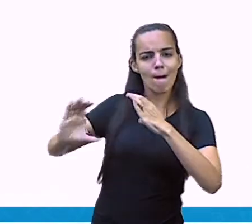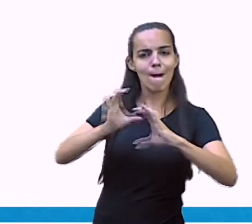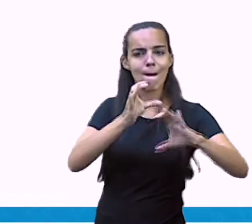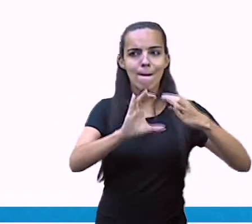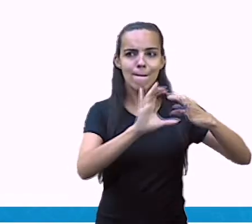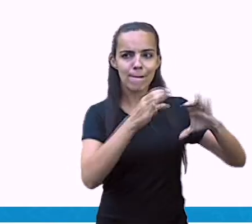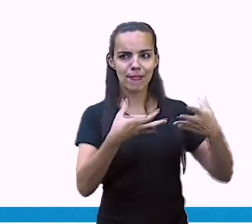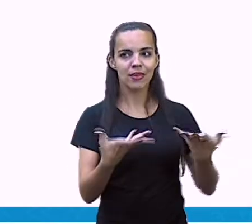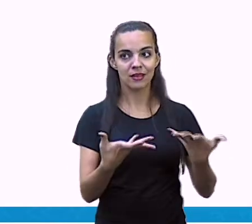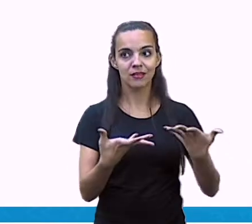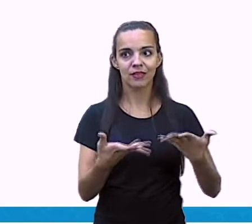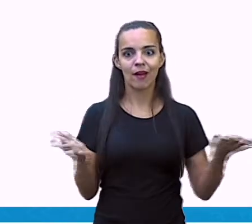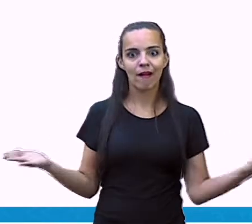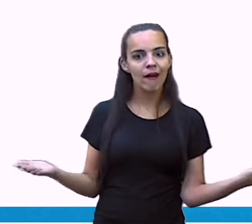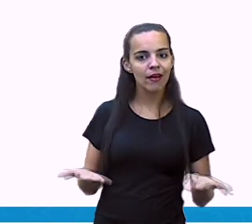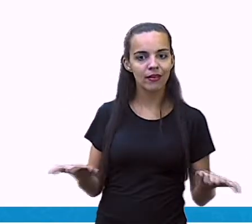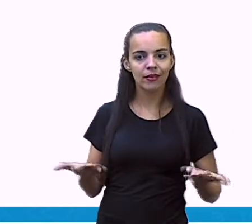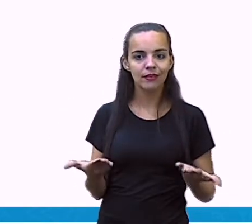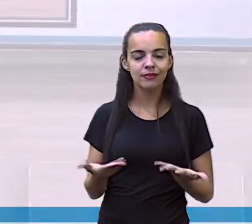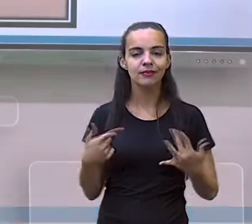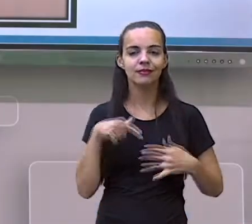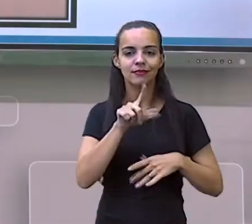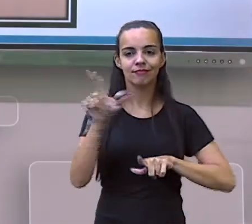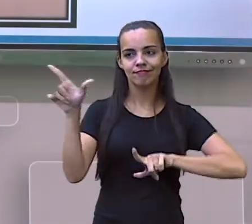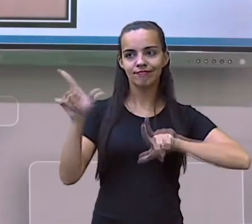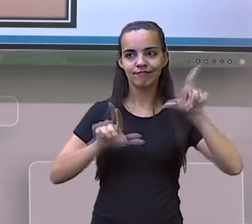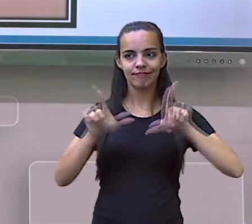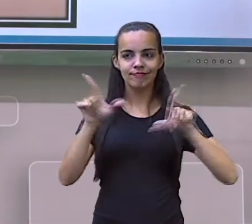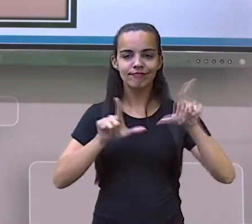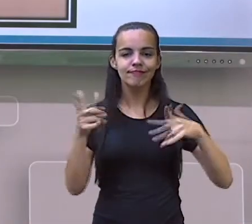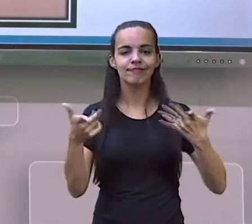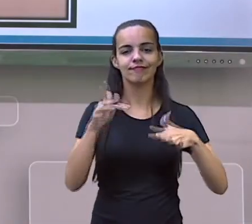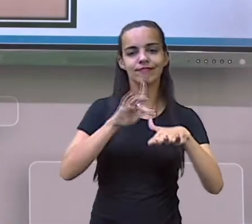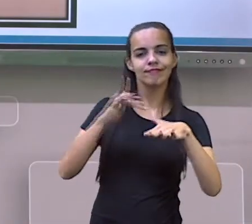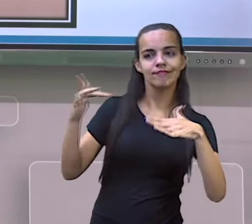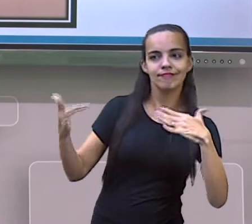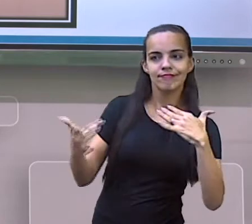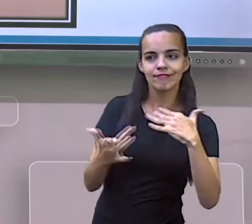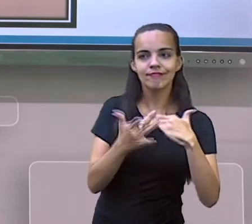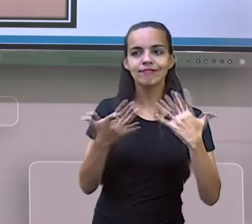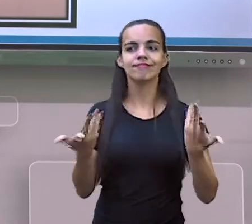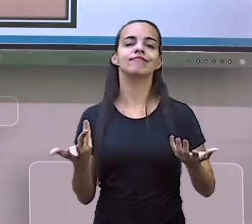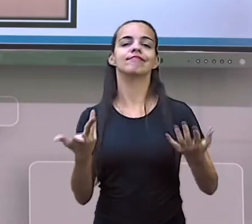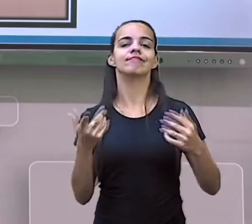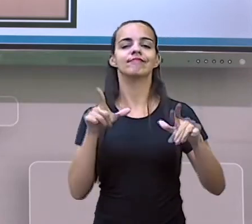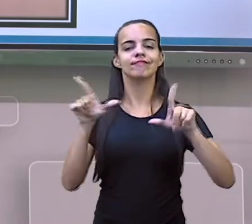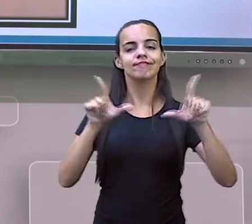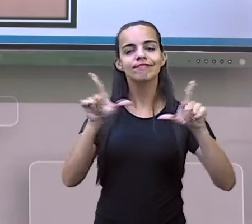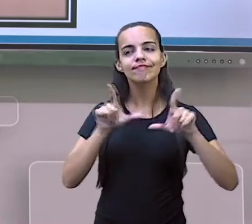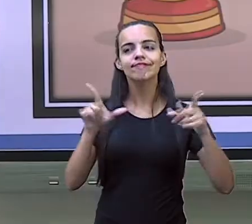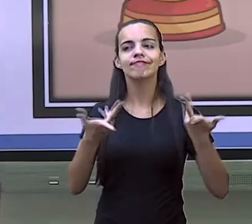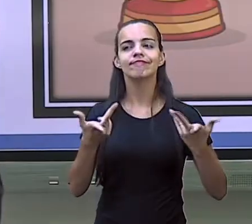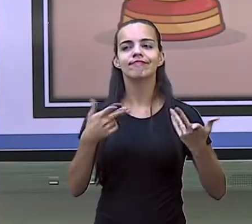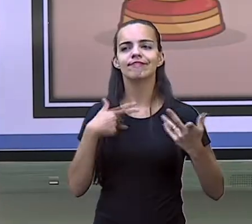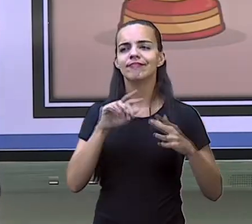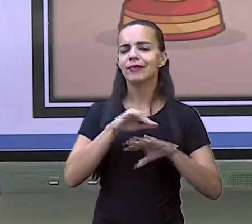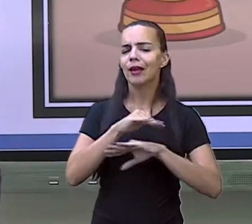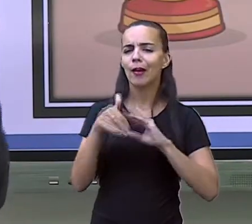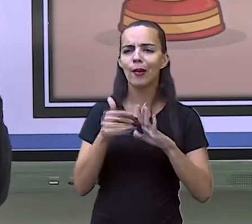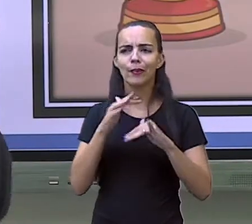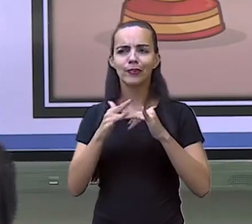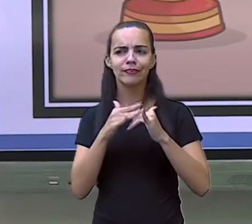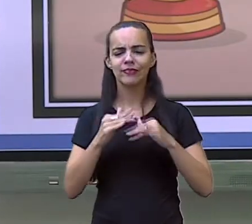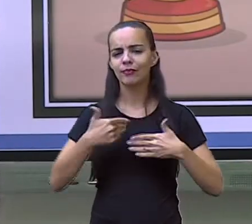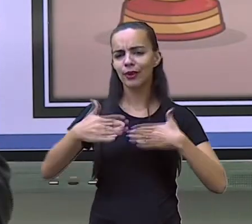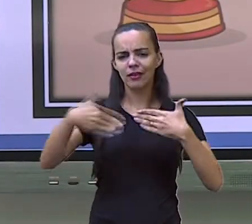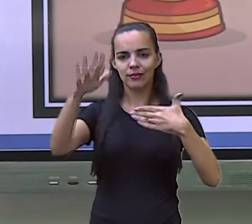comunicacional, o que nós estamos fazendo agora através das nossas redes sociais, da nossa TV, smartphones,